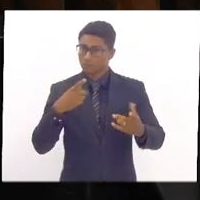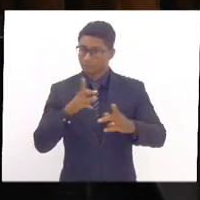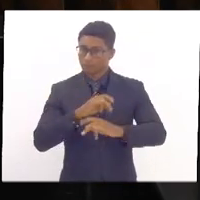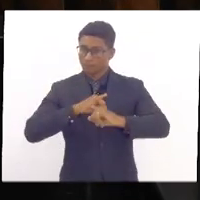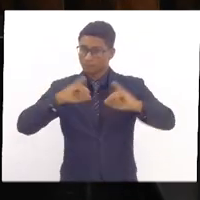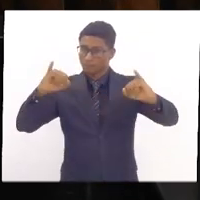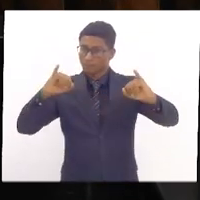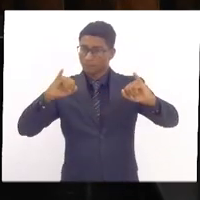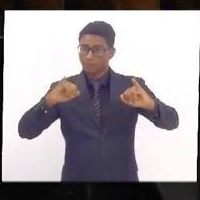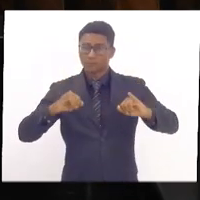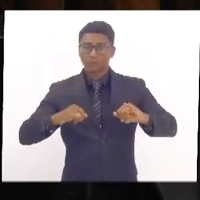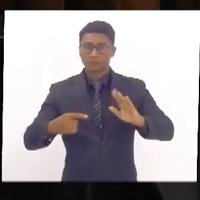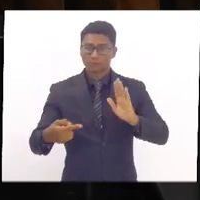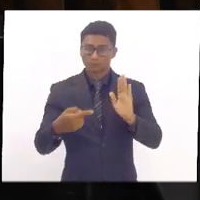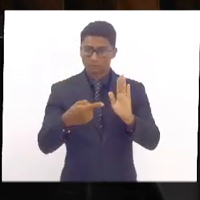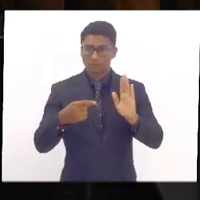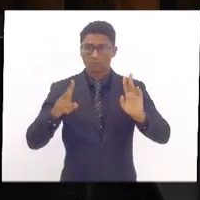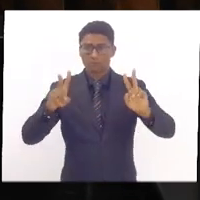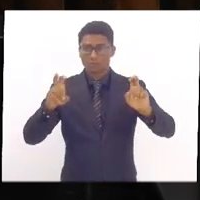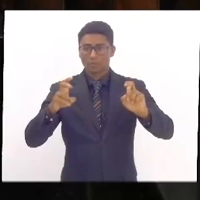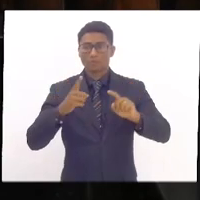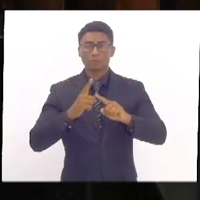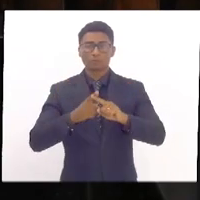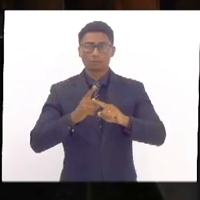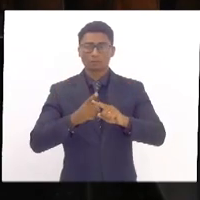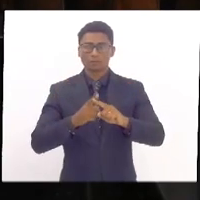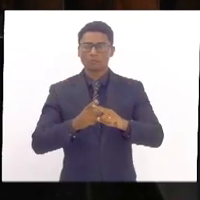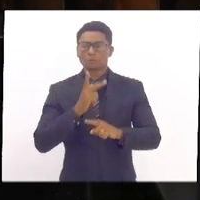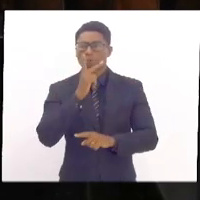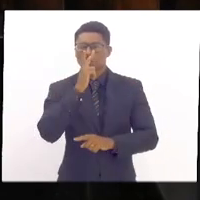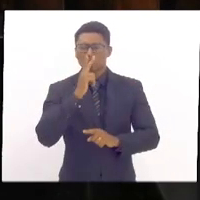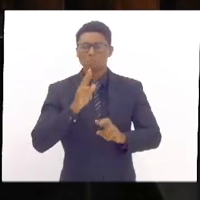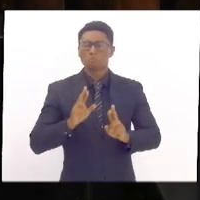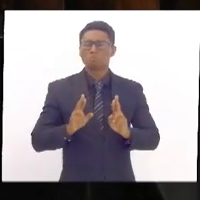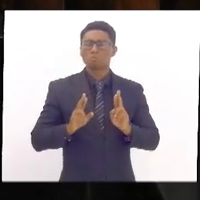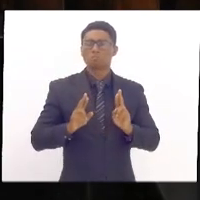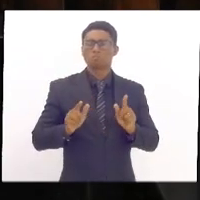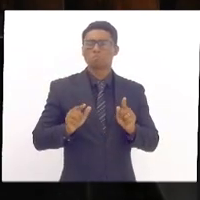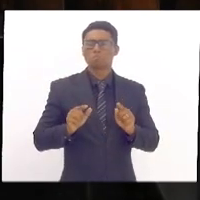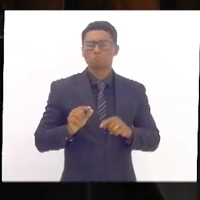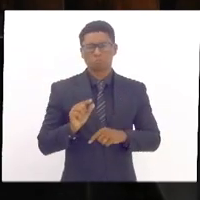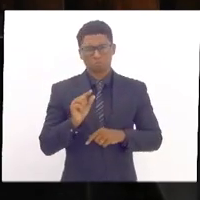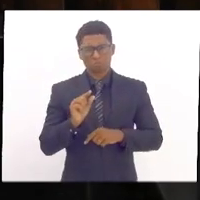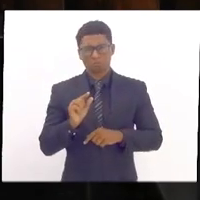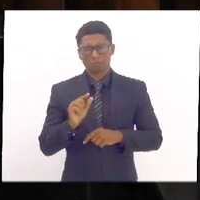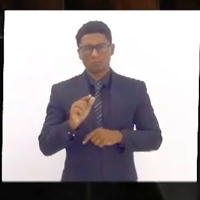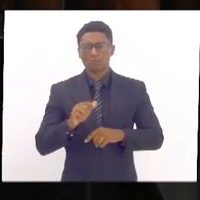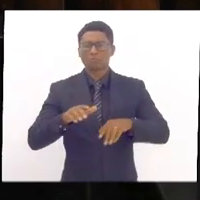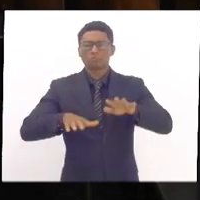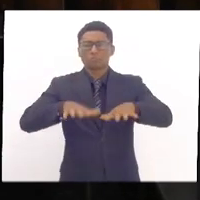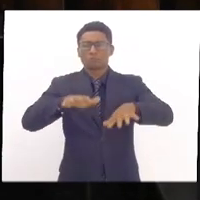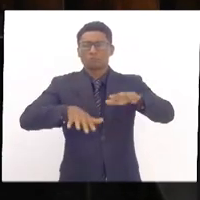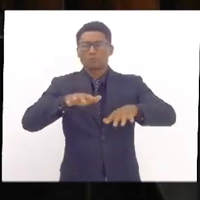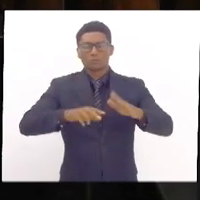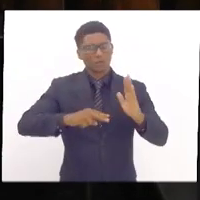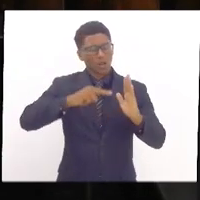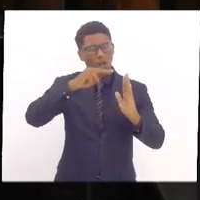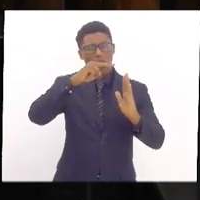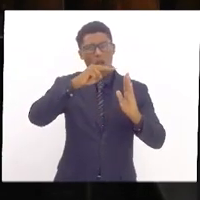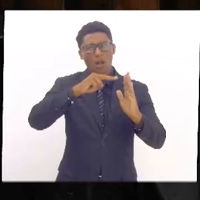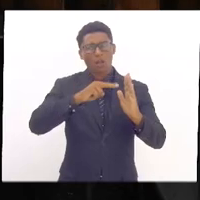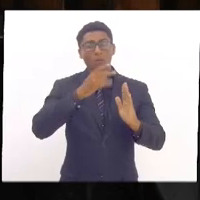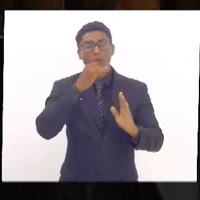questão, porque parece uma diferença sutil. Você lê e passa despercebido, lá no